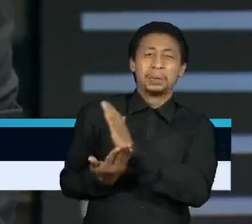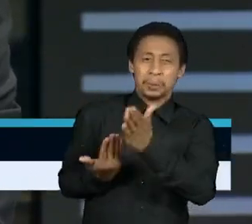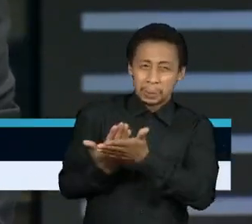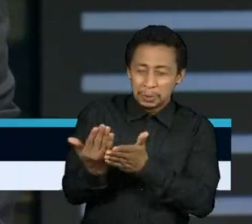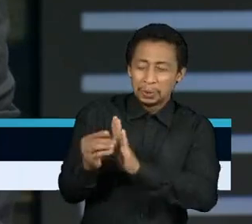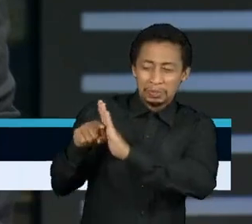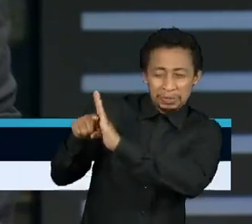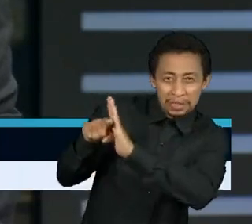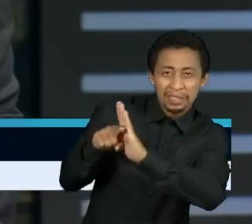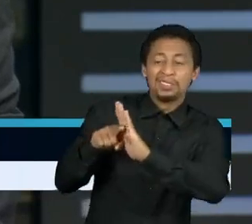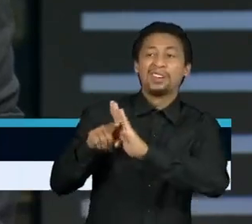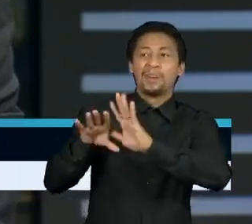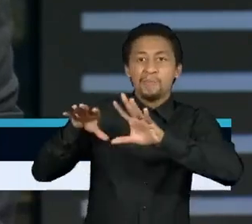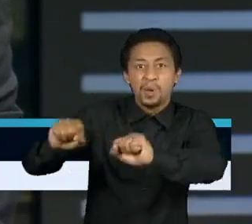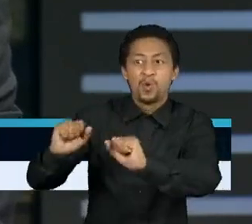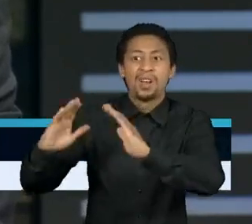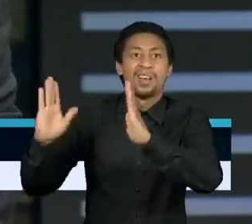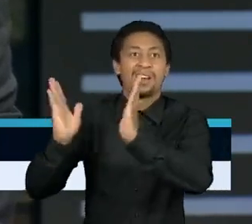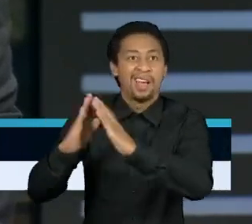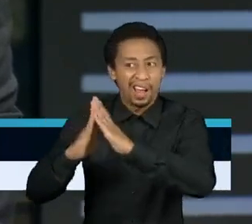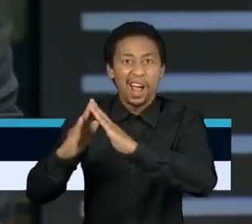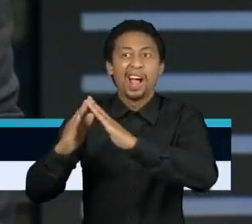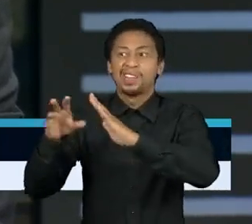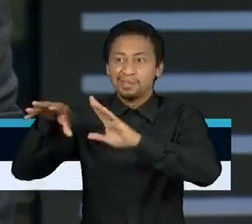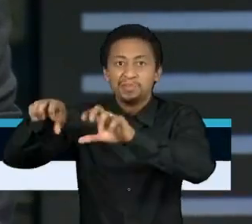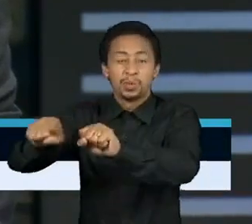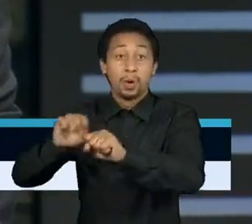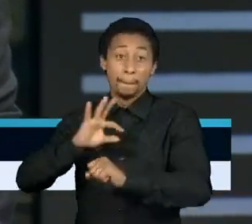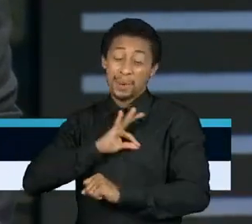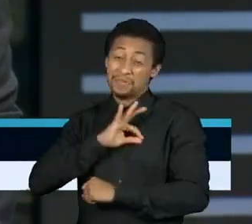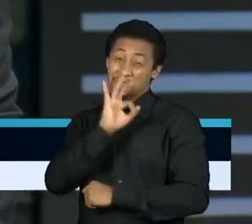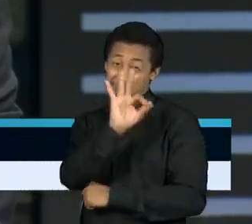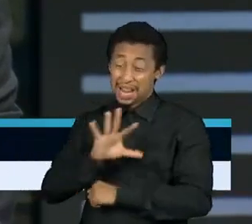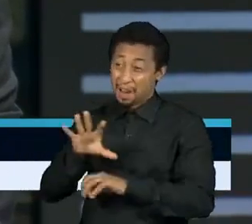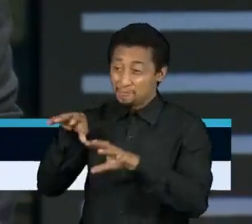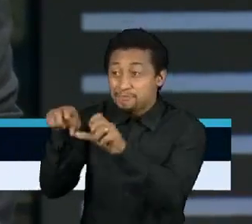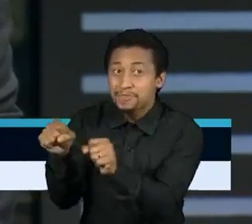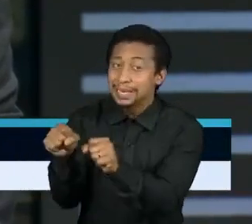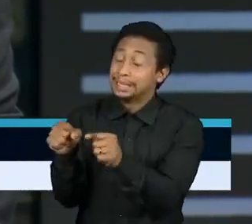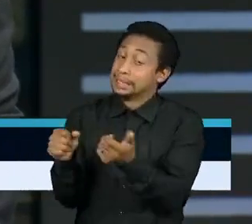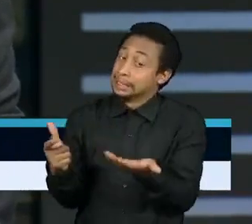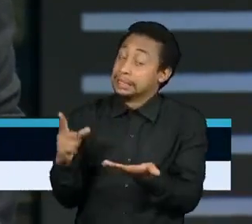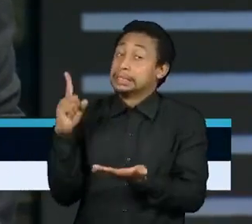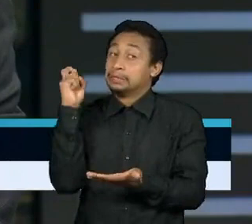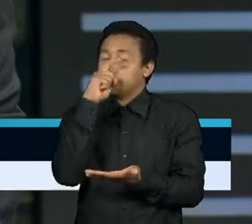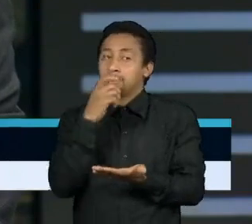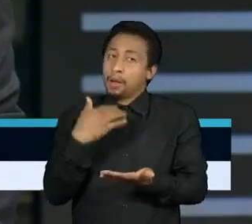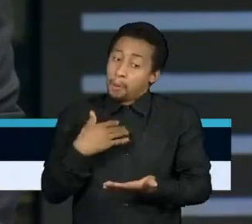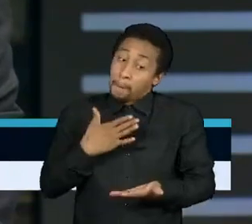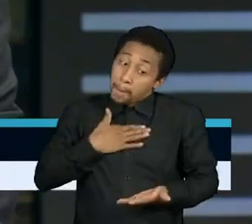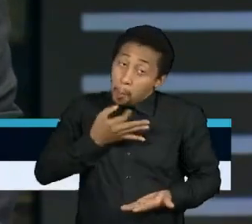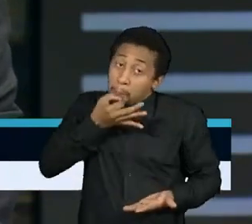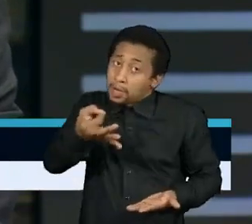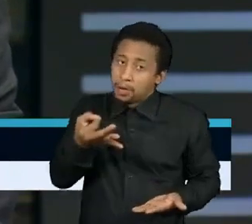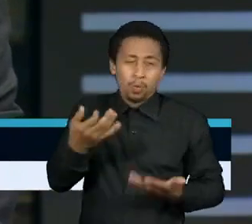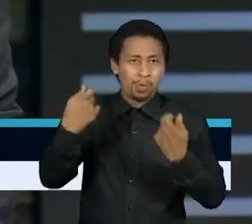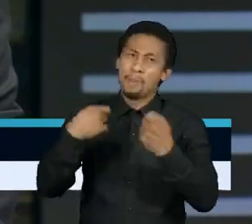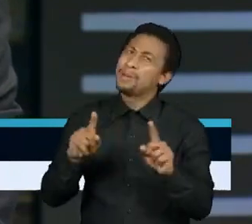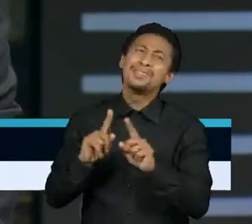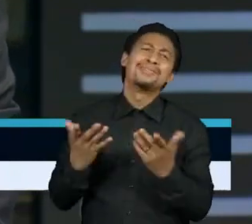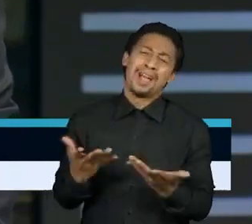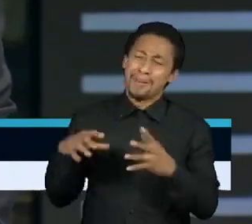investigação, pegar aí na casa dele, isso ficou ruim para a Polícia Federal, uma coisa que desnecessária, na minha opinião. Então, você tem aí essas